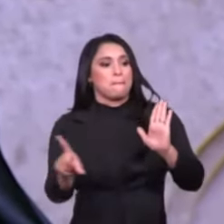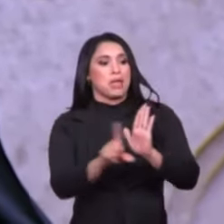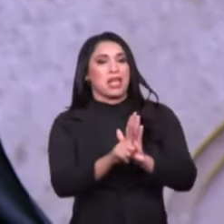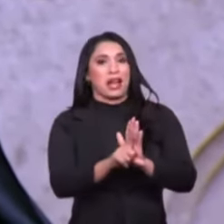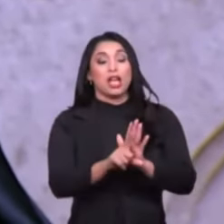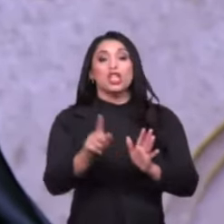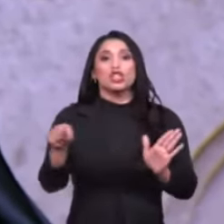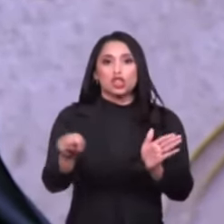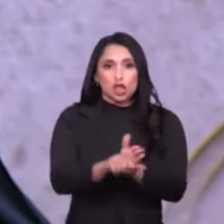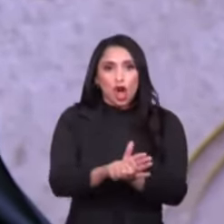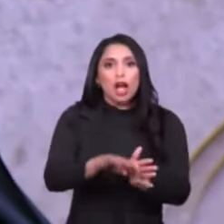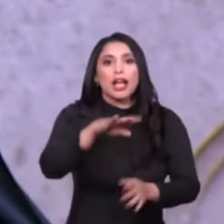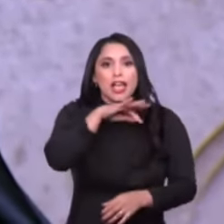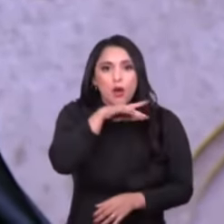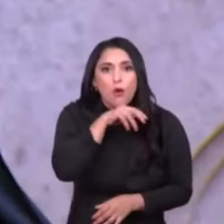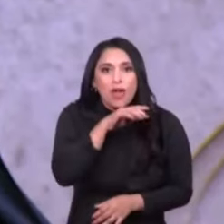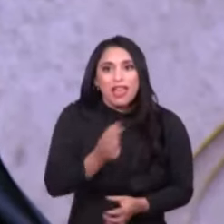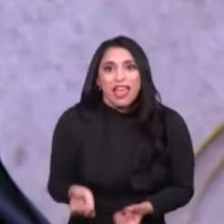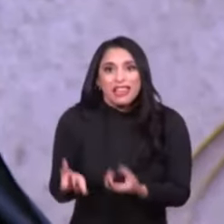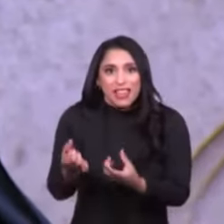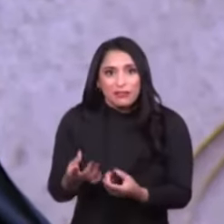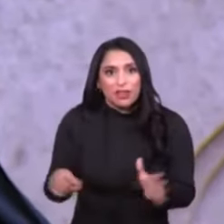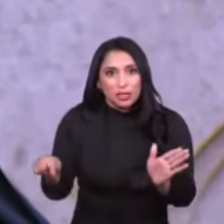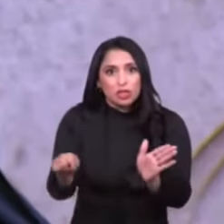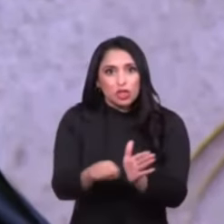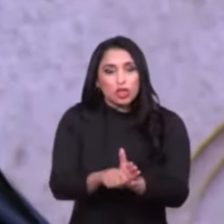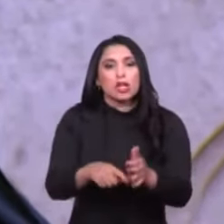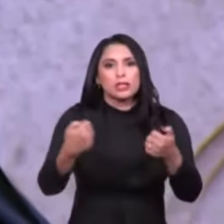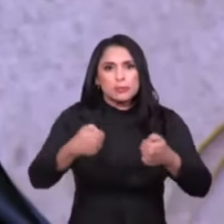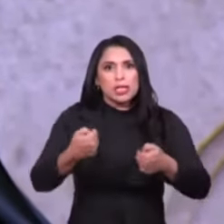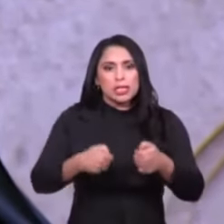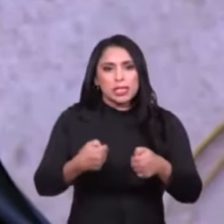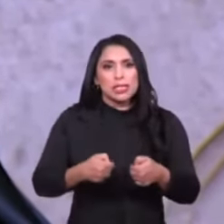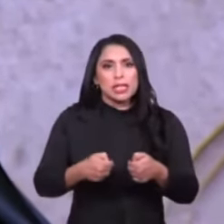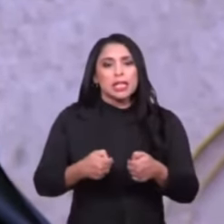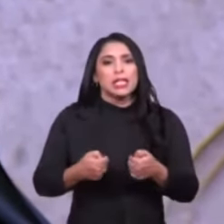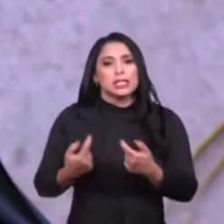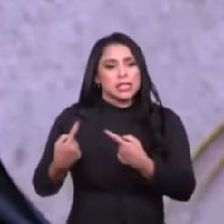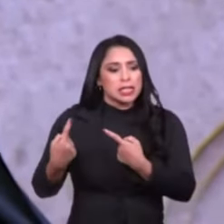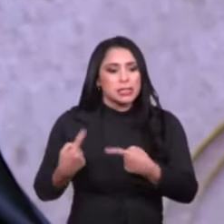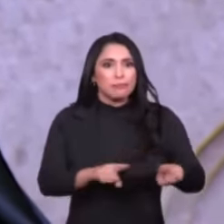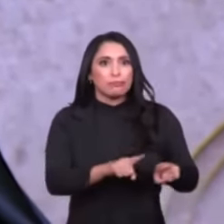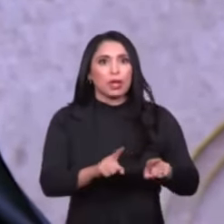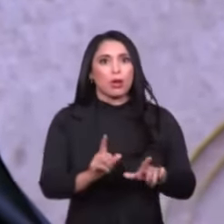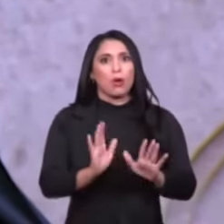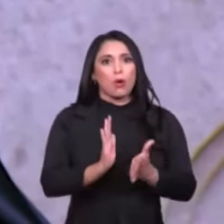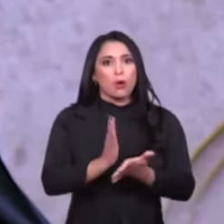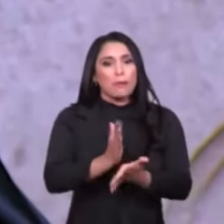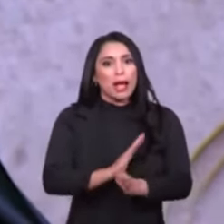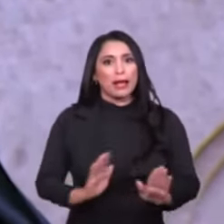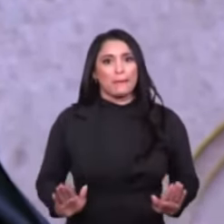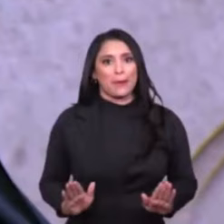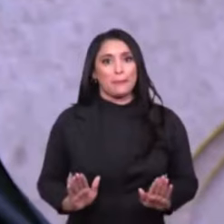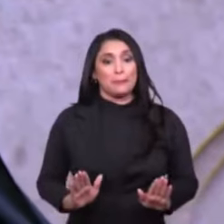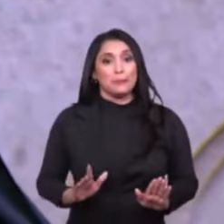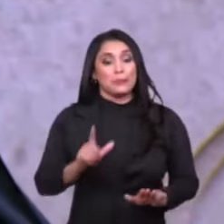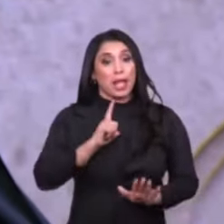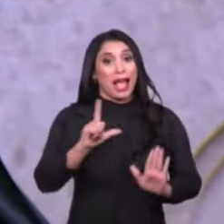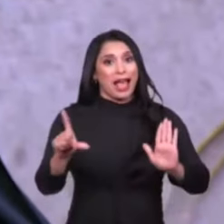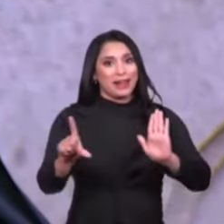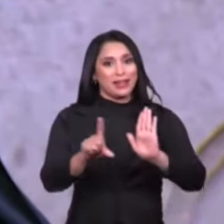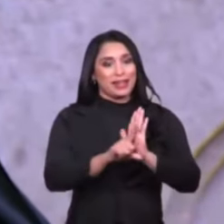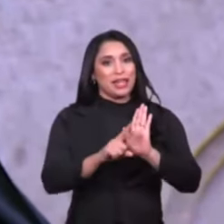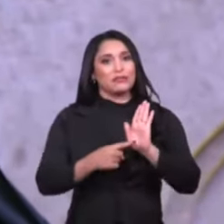ruim e o tráfico de drogas deve ser combatido. Agora, a lei definiu